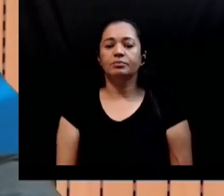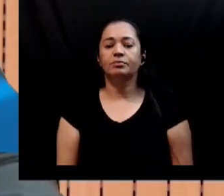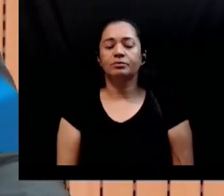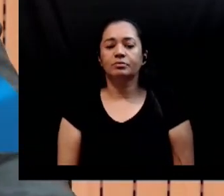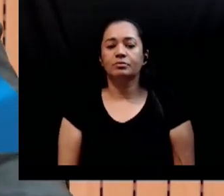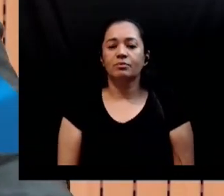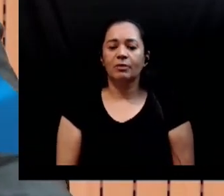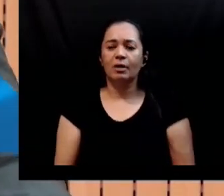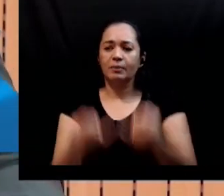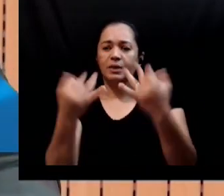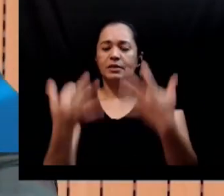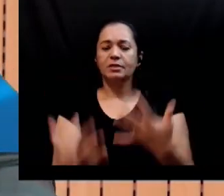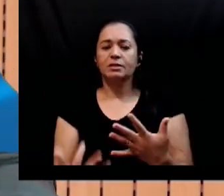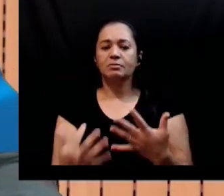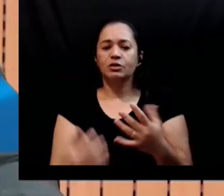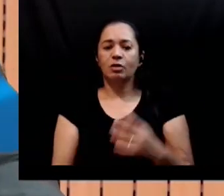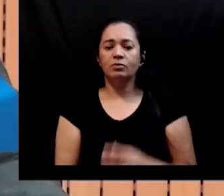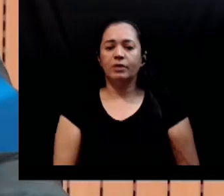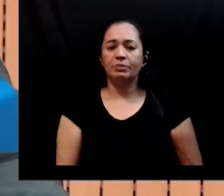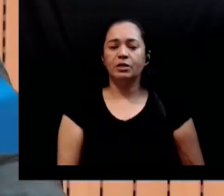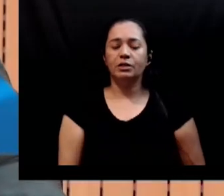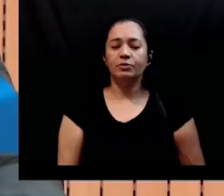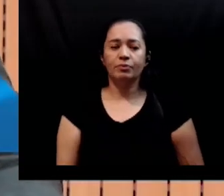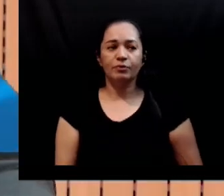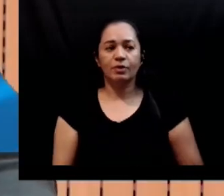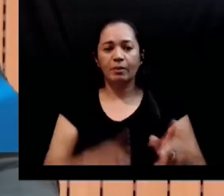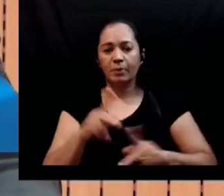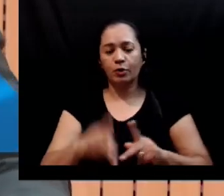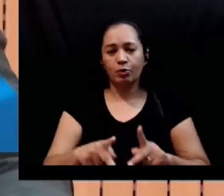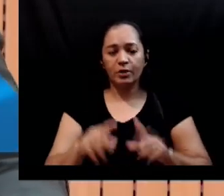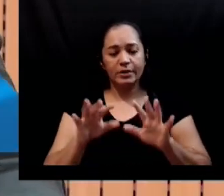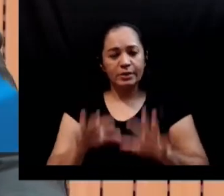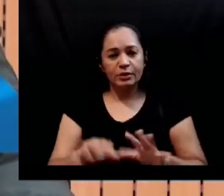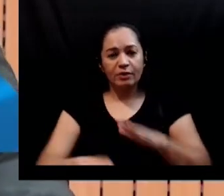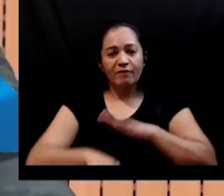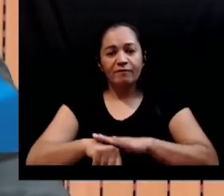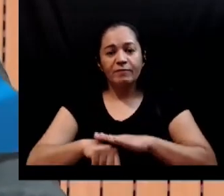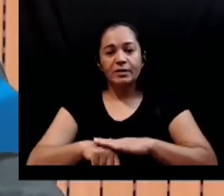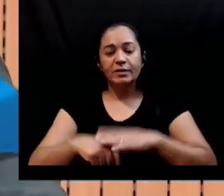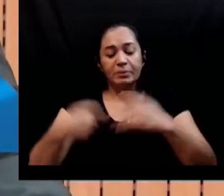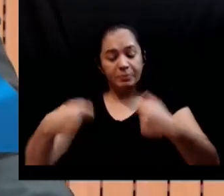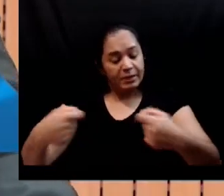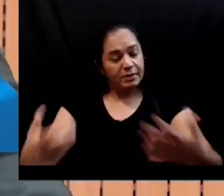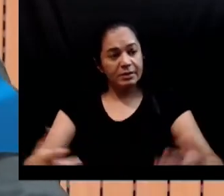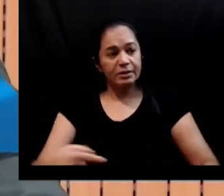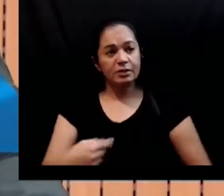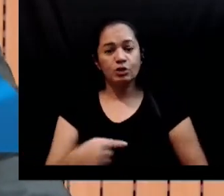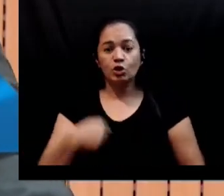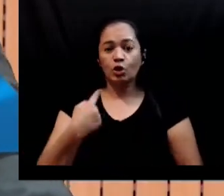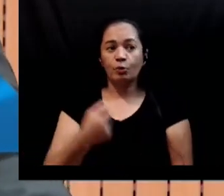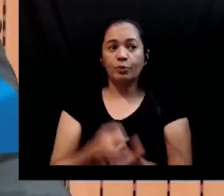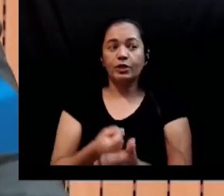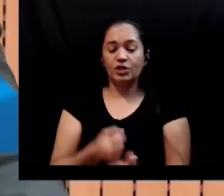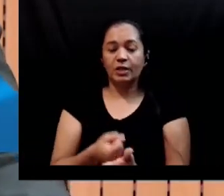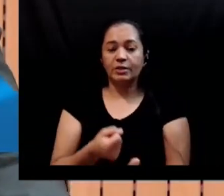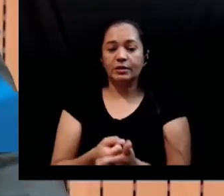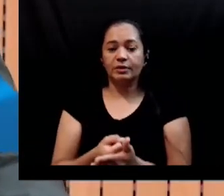nossa população que isso se faz necessário, nós temos a obrigação por aquilo que